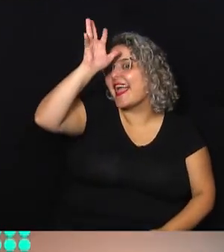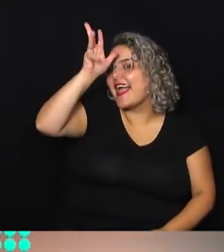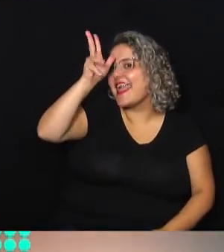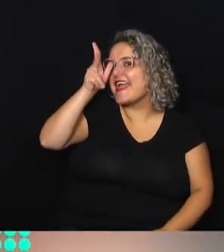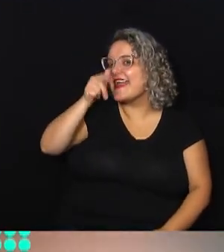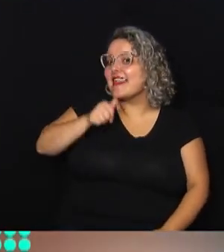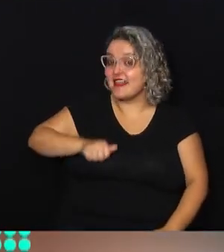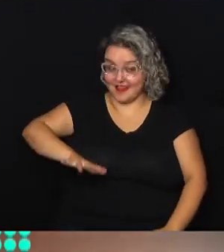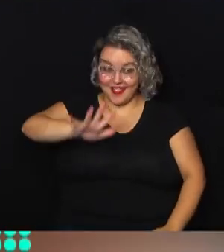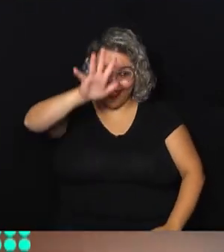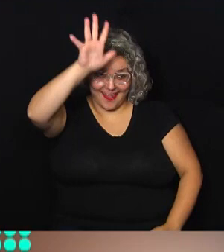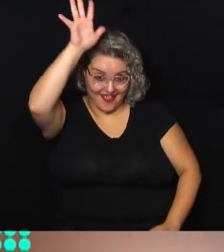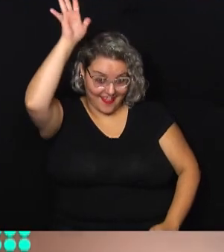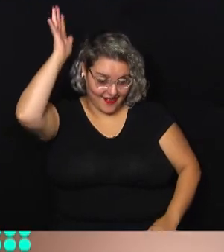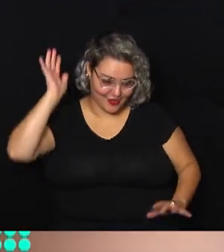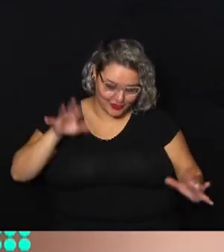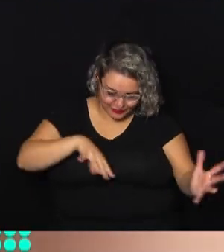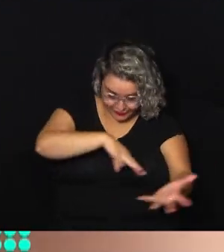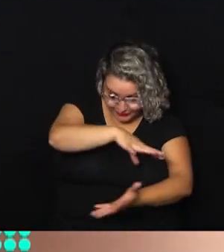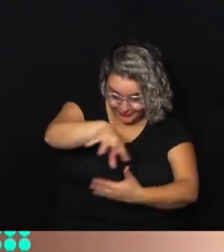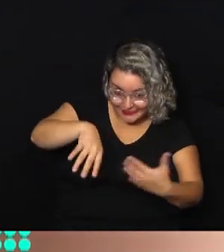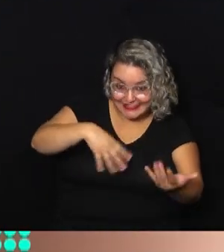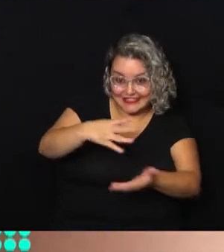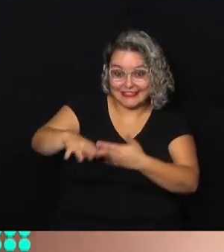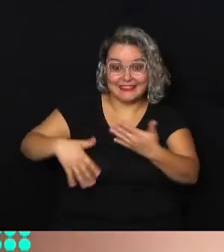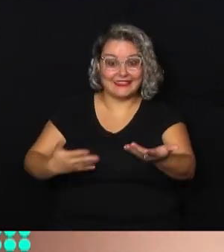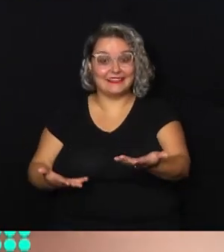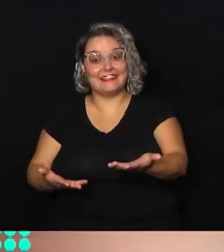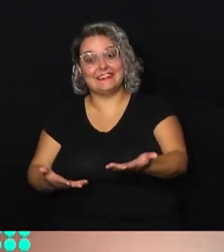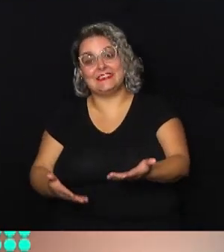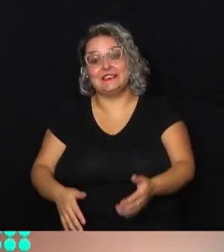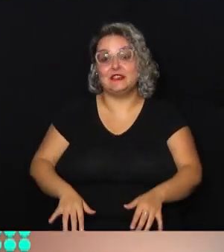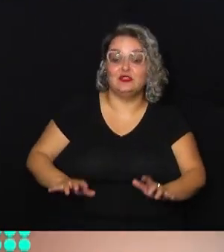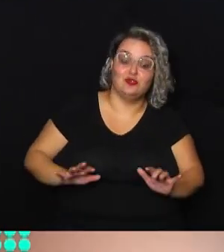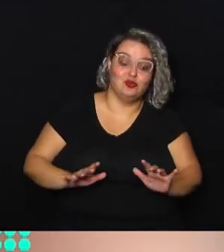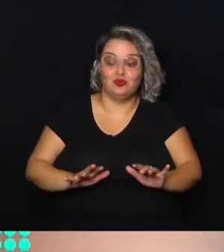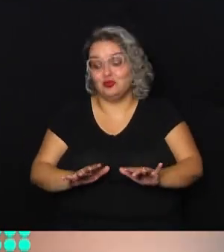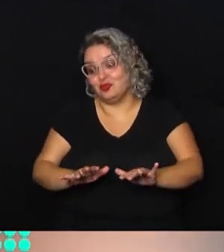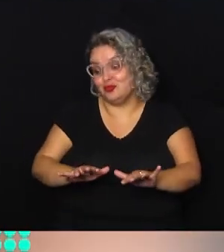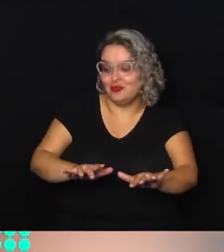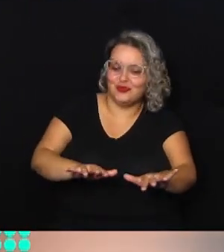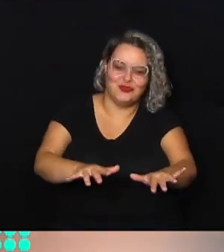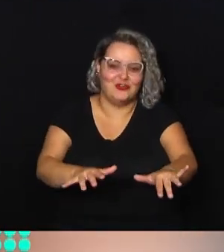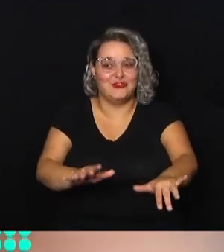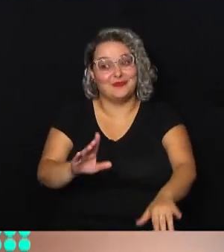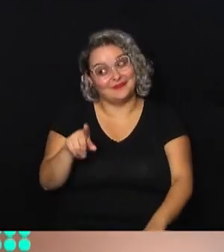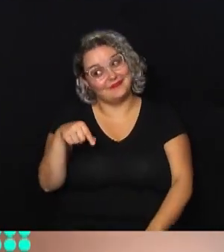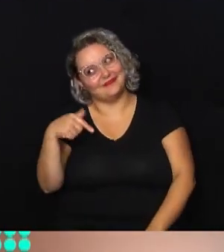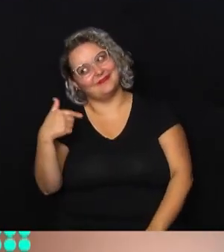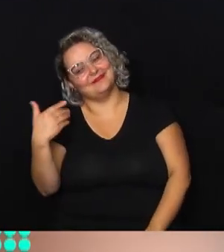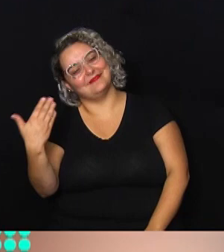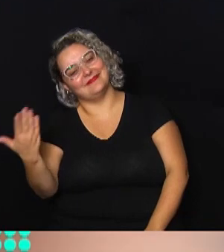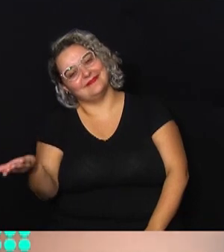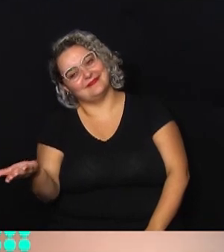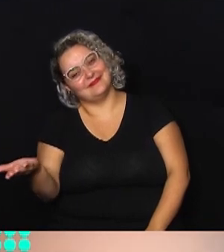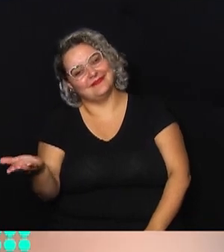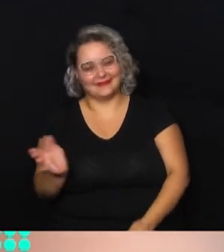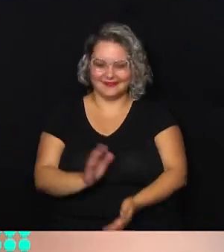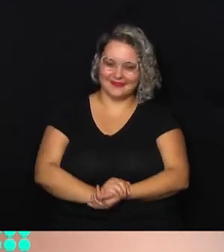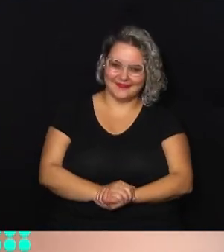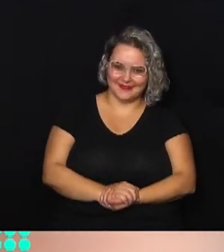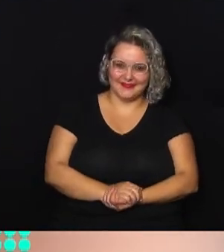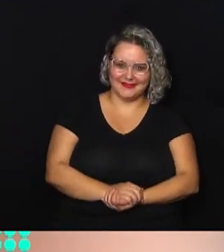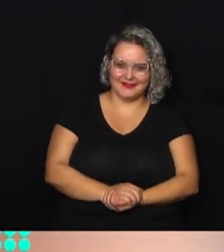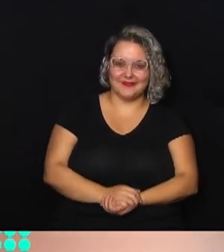galinha, que cai na marcha rasgada do outro lado da linha.